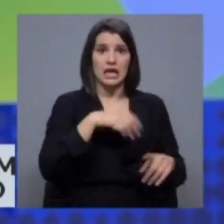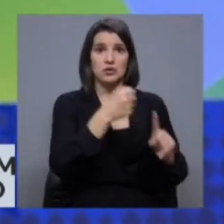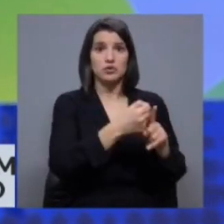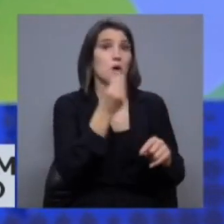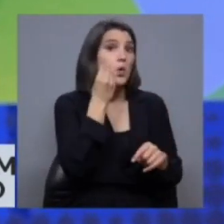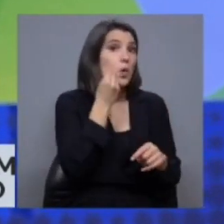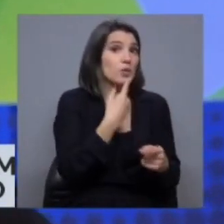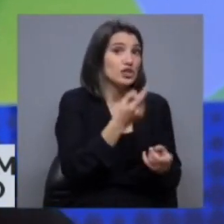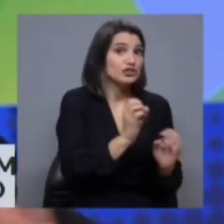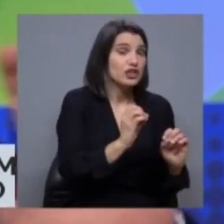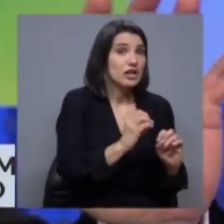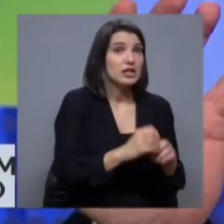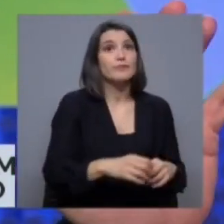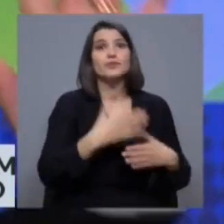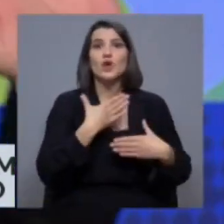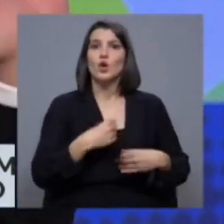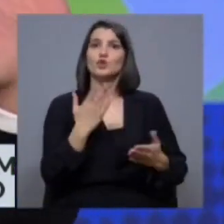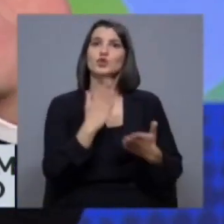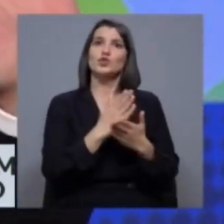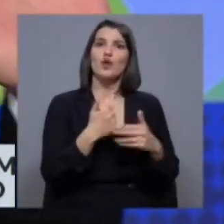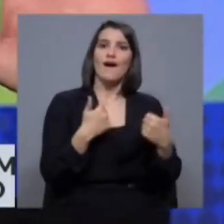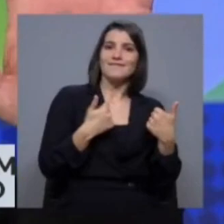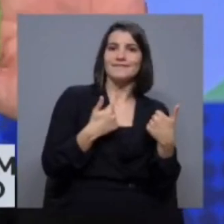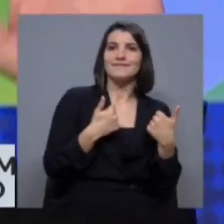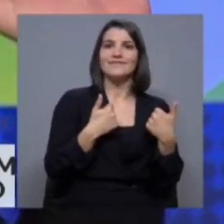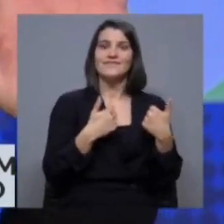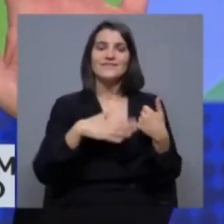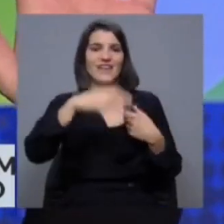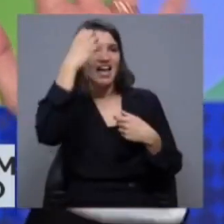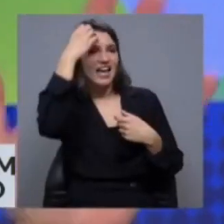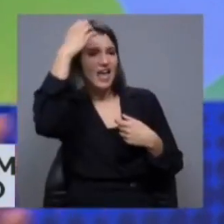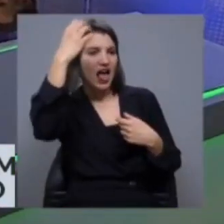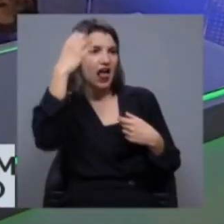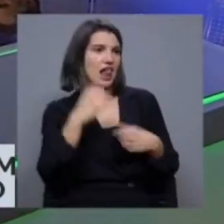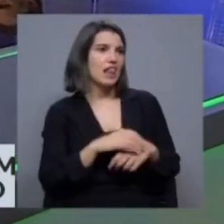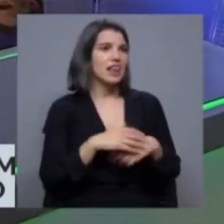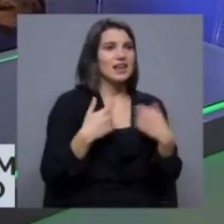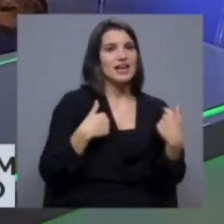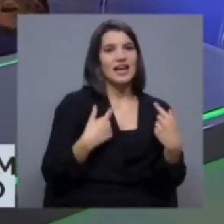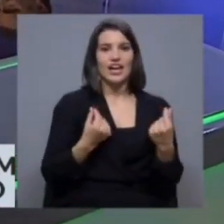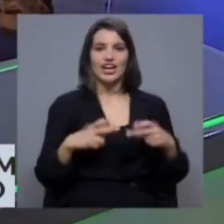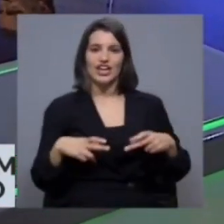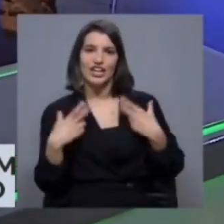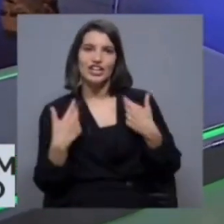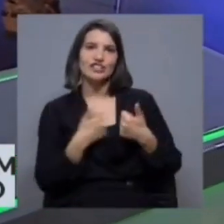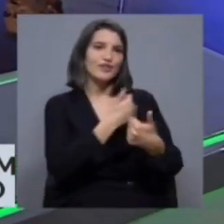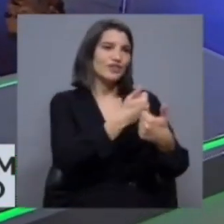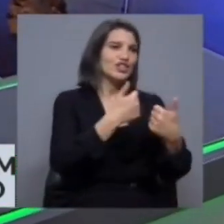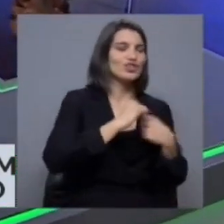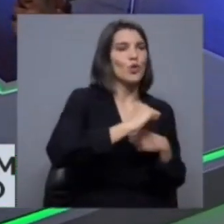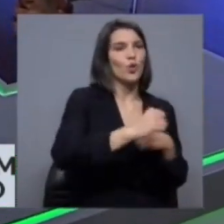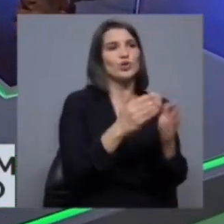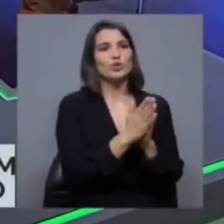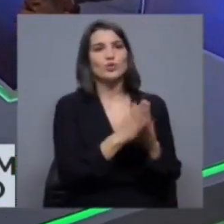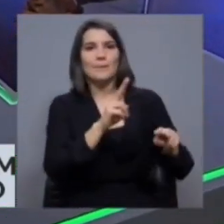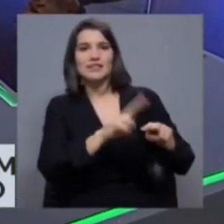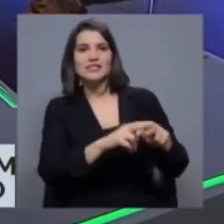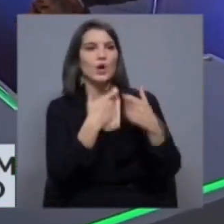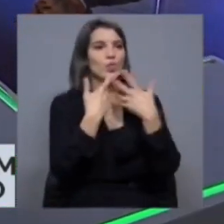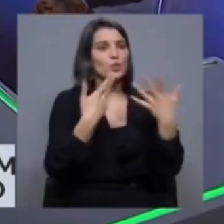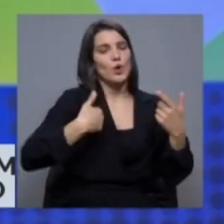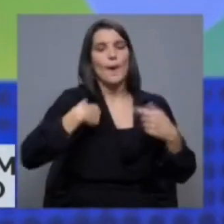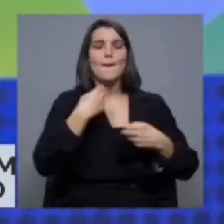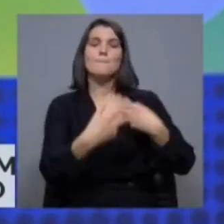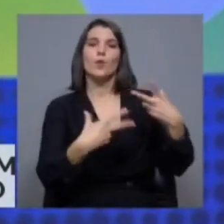não desculpa e aí a gastar simplesmente ser o príncipe Real São Luís Roberto do Príncipe real são como somos contra tudo que é apenas tal